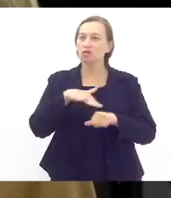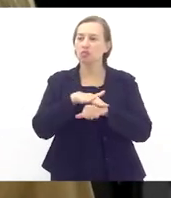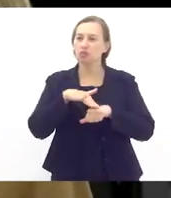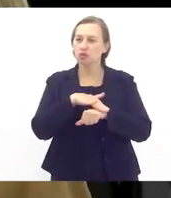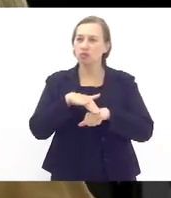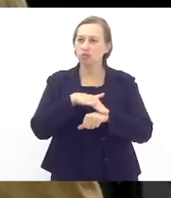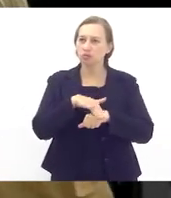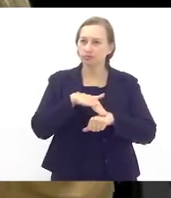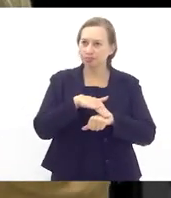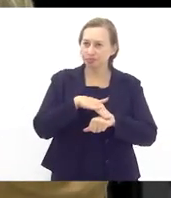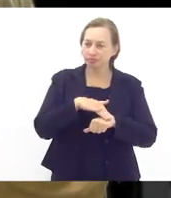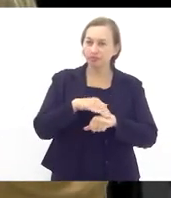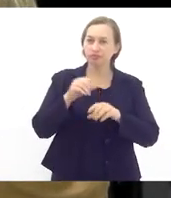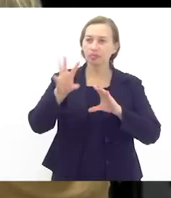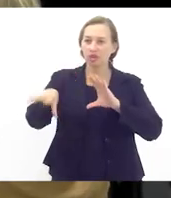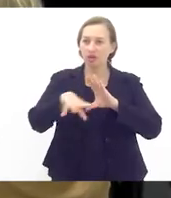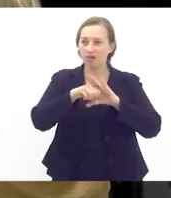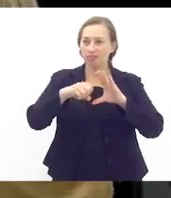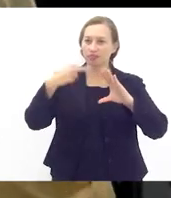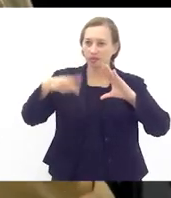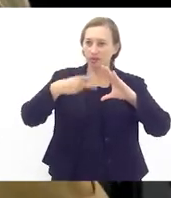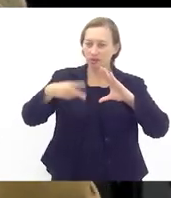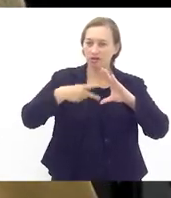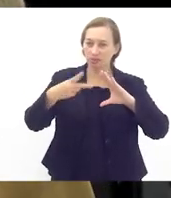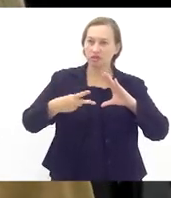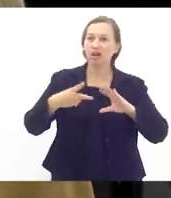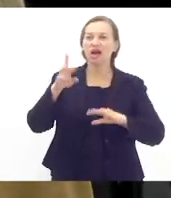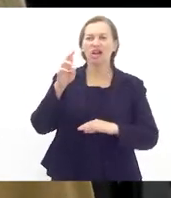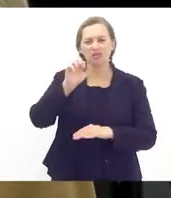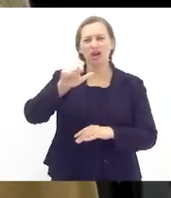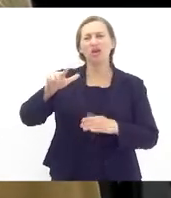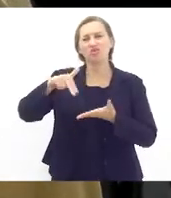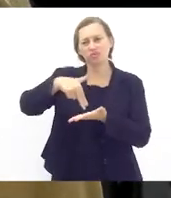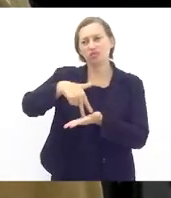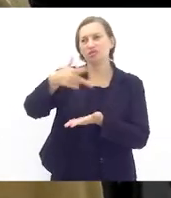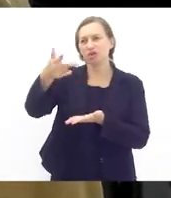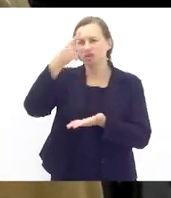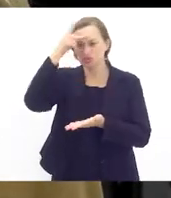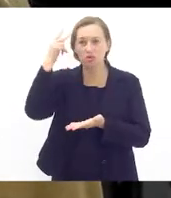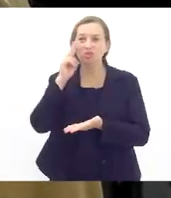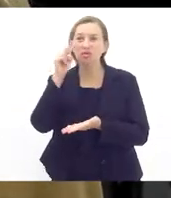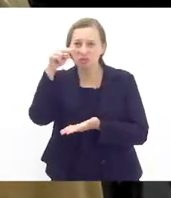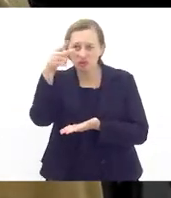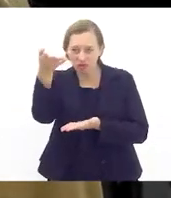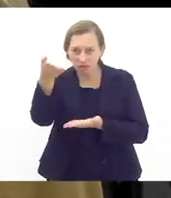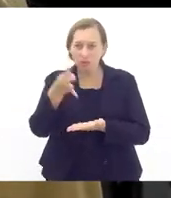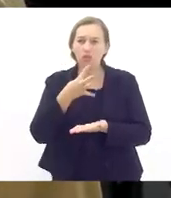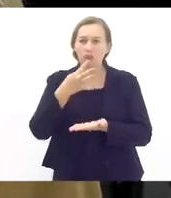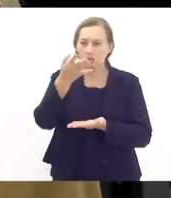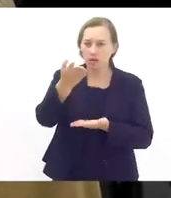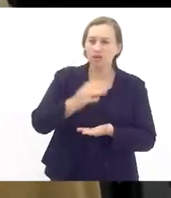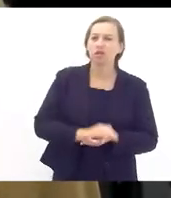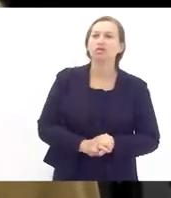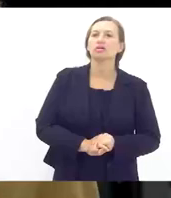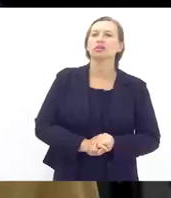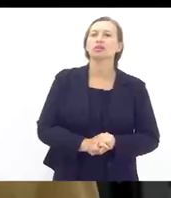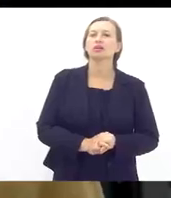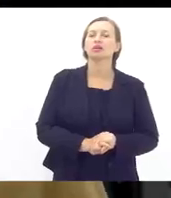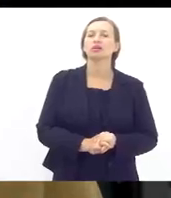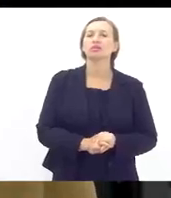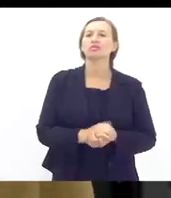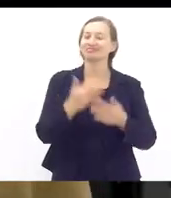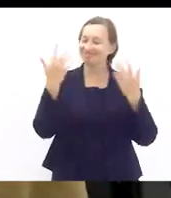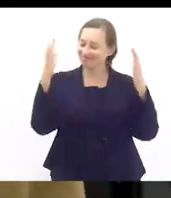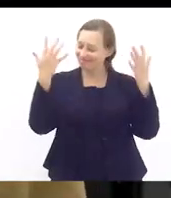nosso superintendente do audiovisual está presente aqui Rafael por favor levante para que as pessoas possam te conhecer Rafael representa a nossa